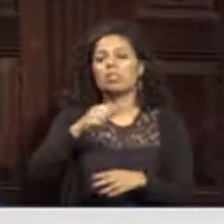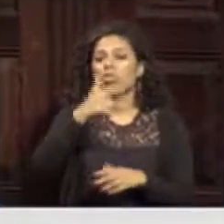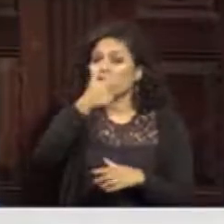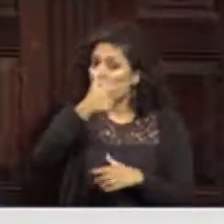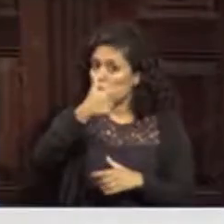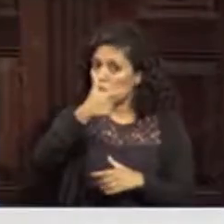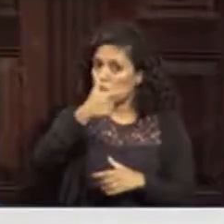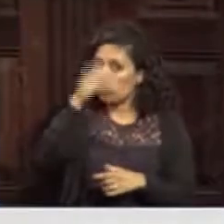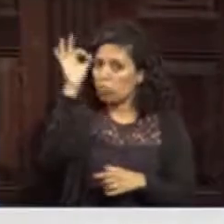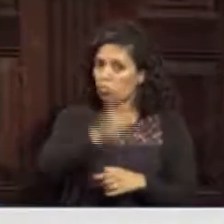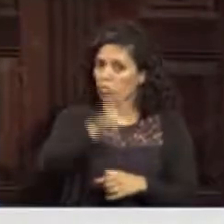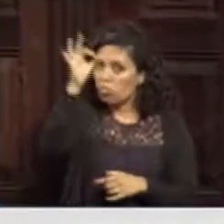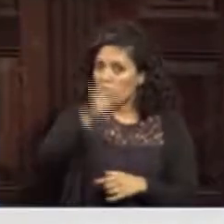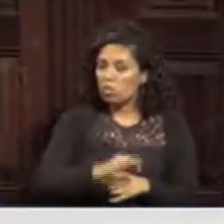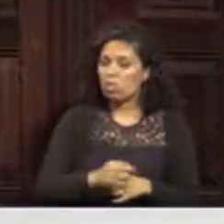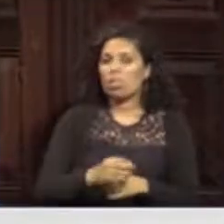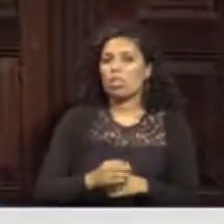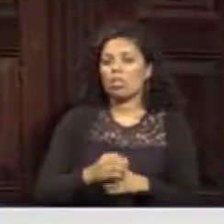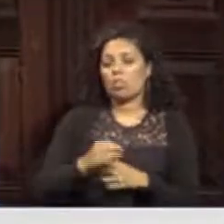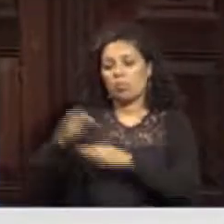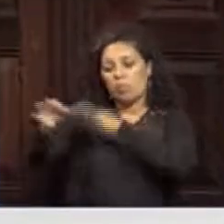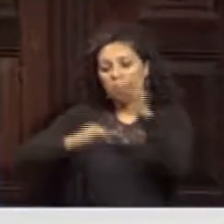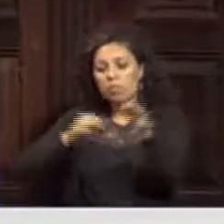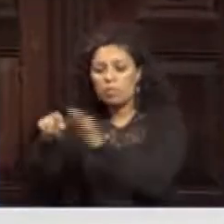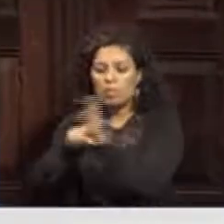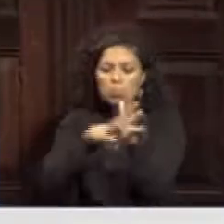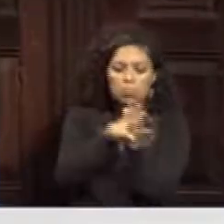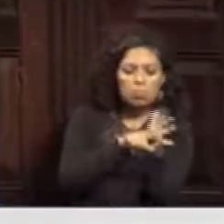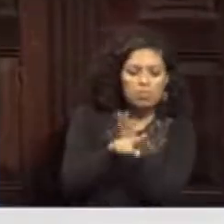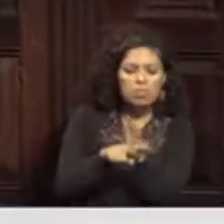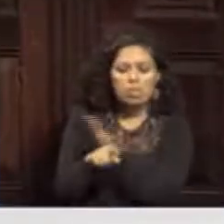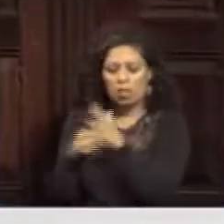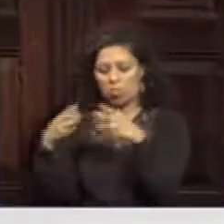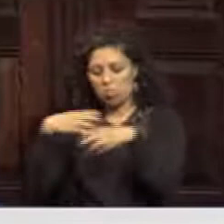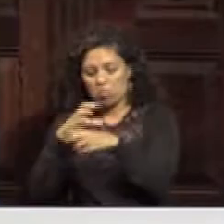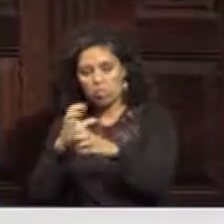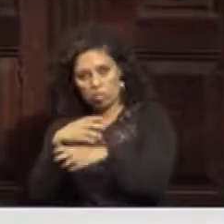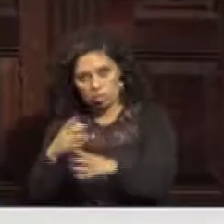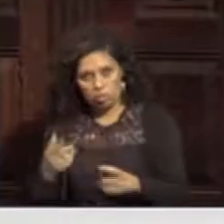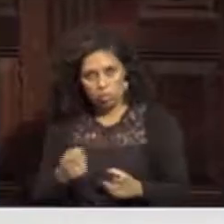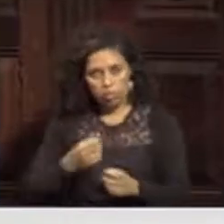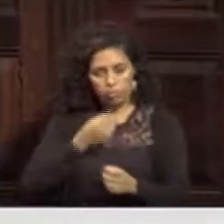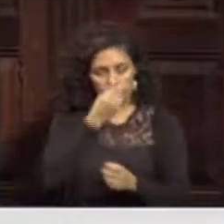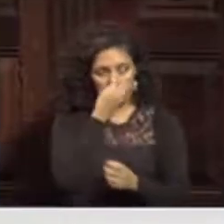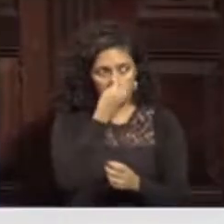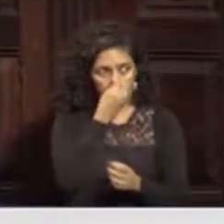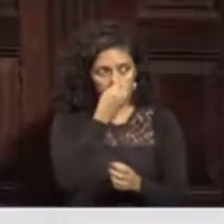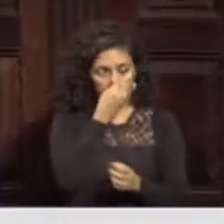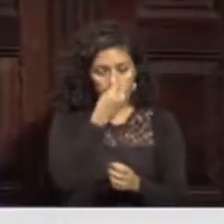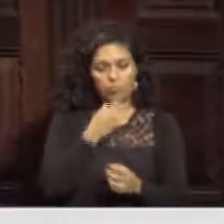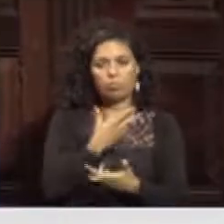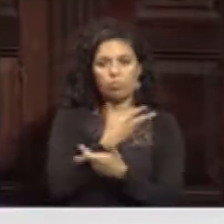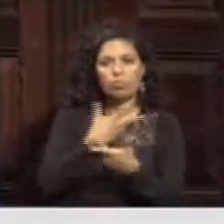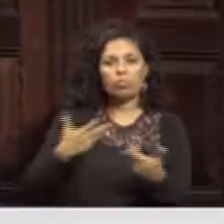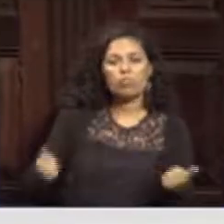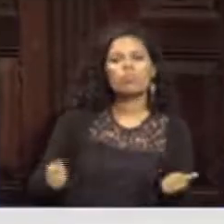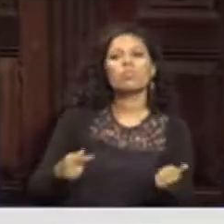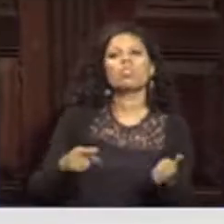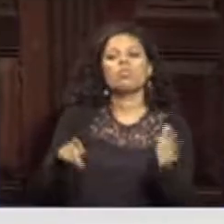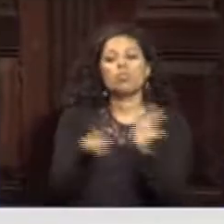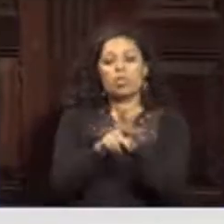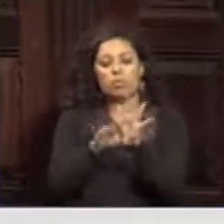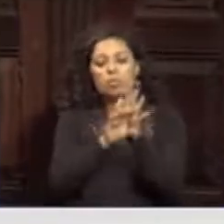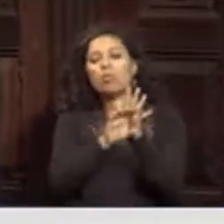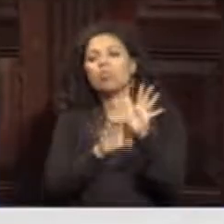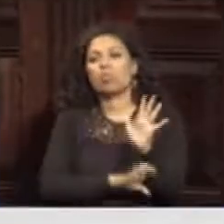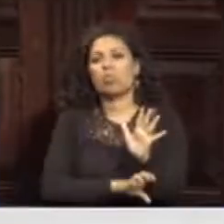2% da receita tributária do exercício, deduzidas as transferências e as vinculações